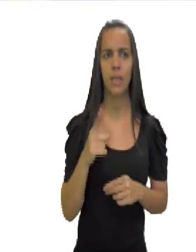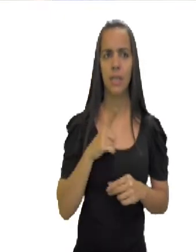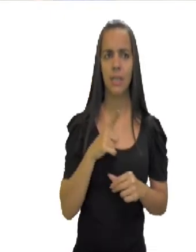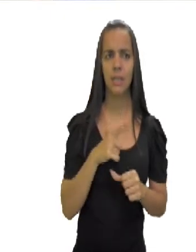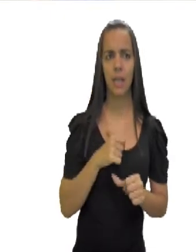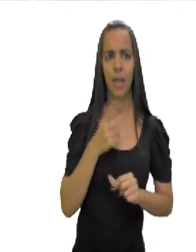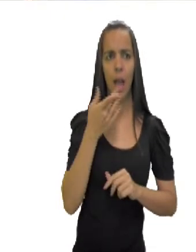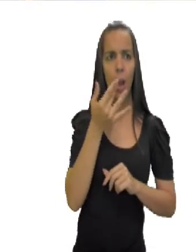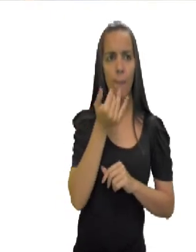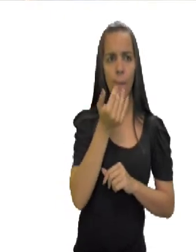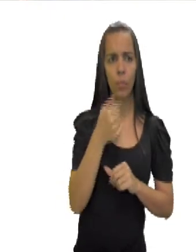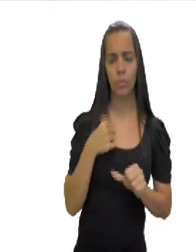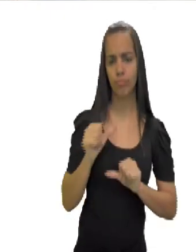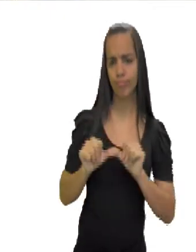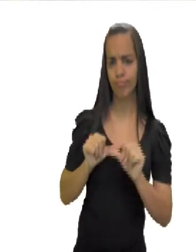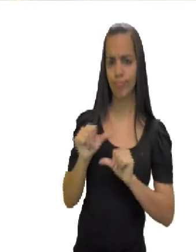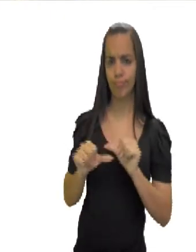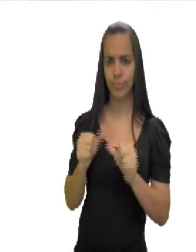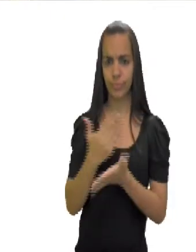transformação dos alimentos.